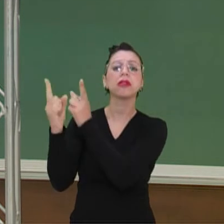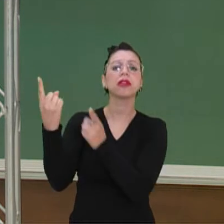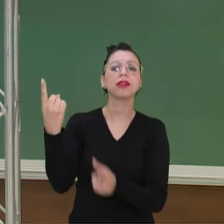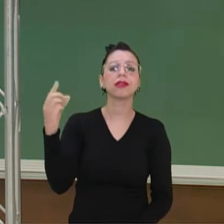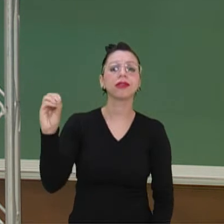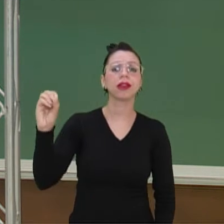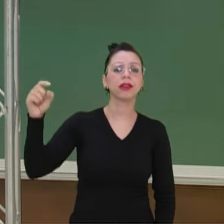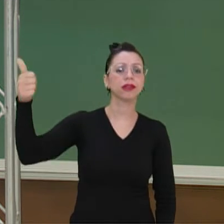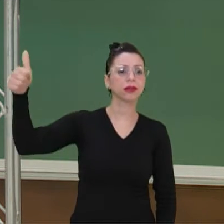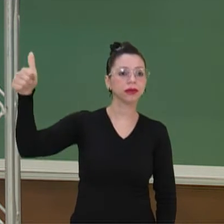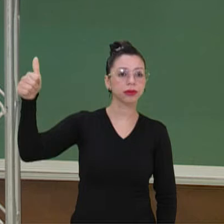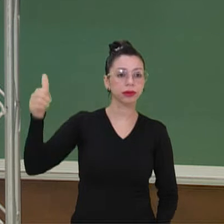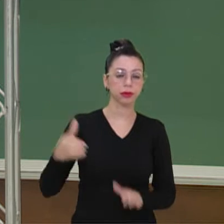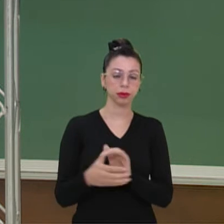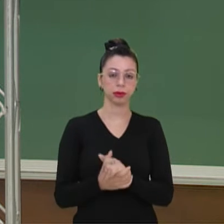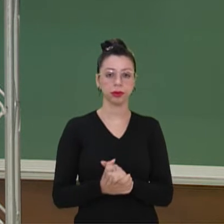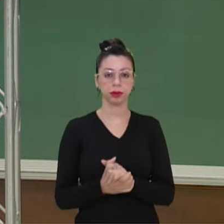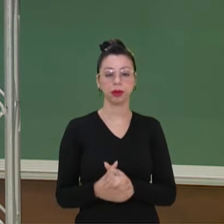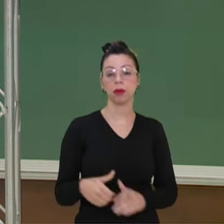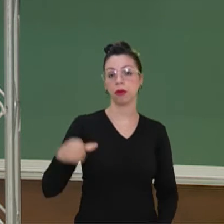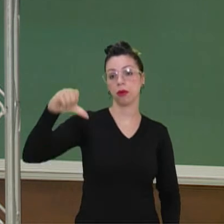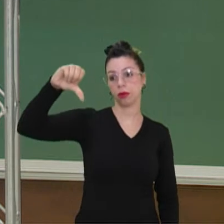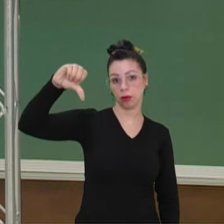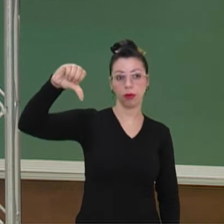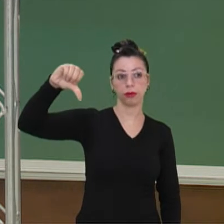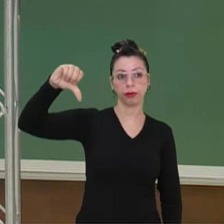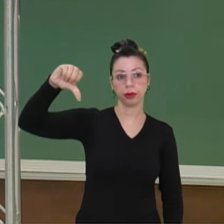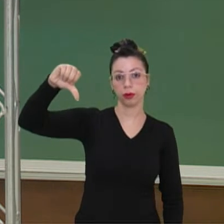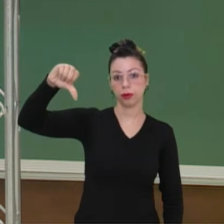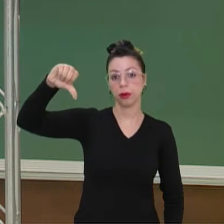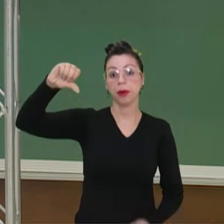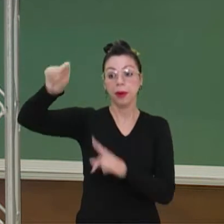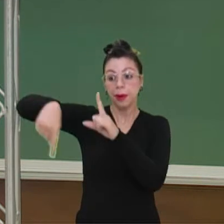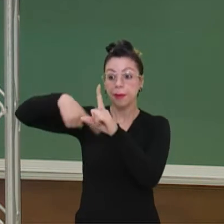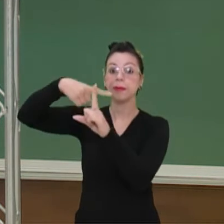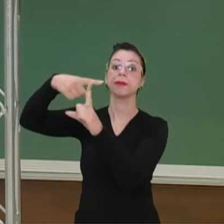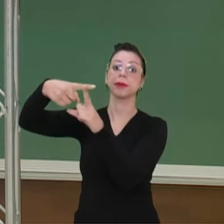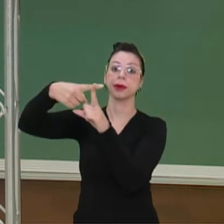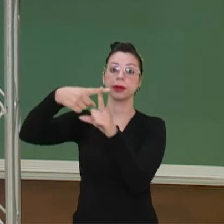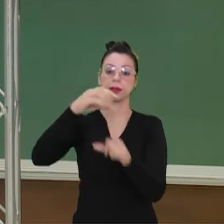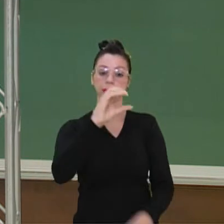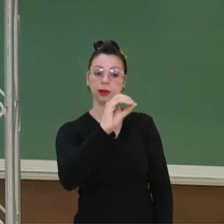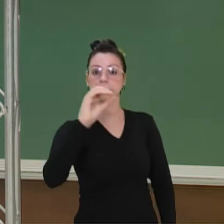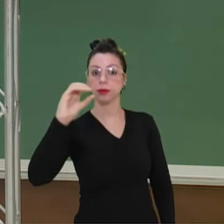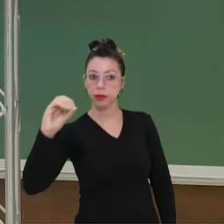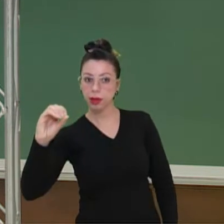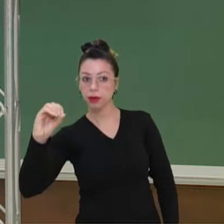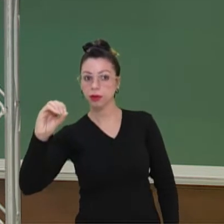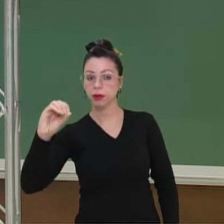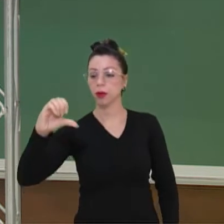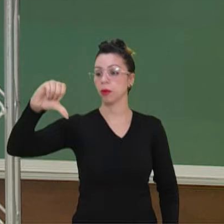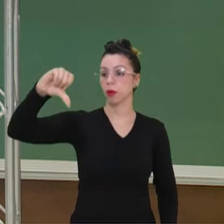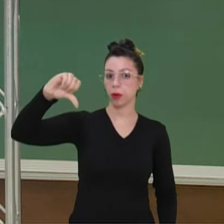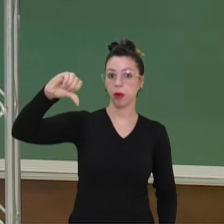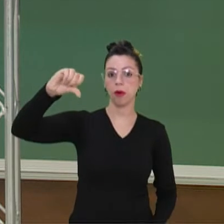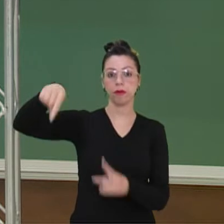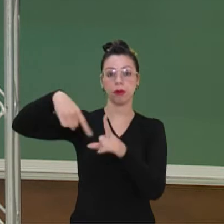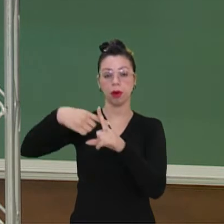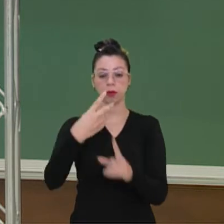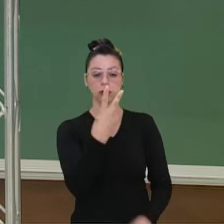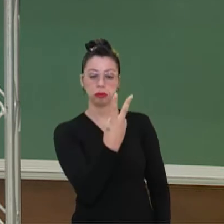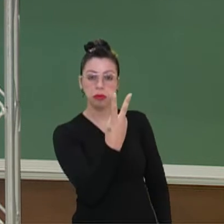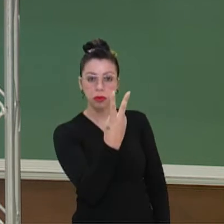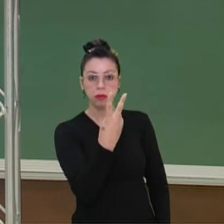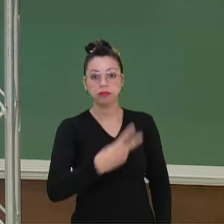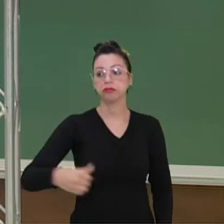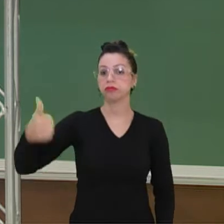é o 10 elevado a nona aqui com esses dois zeros. Então, 9 mais 2, 11. É simples